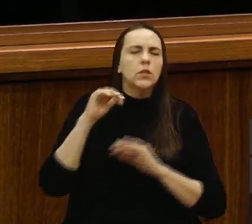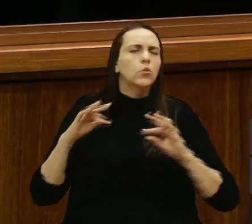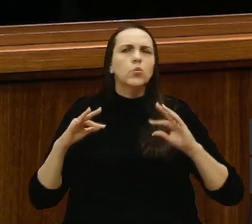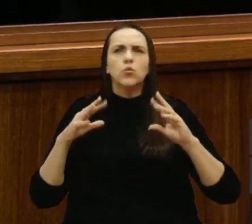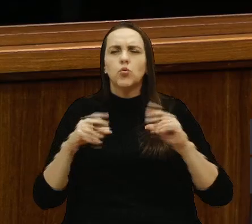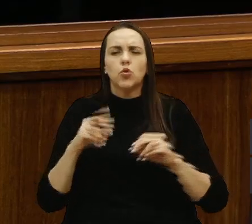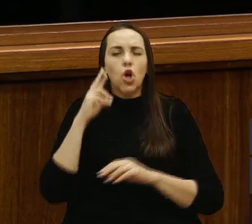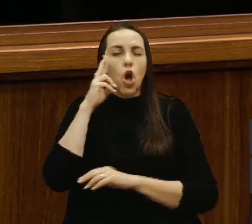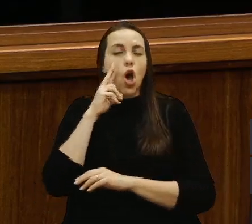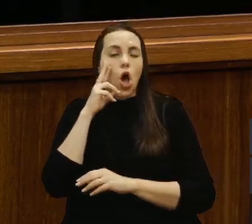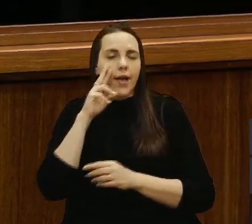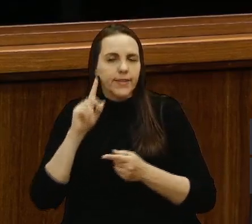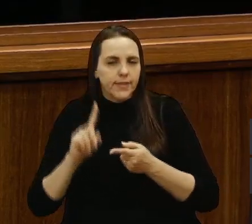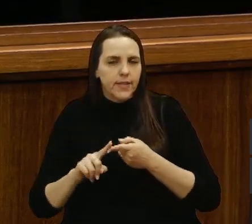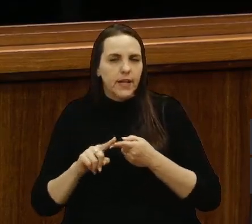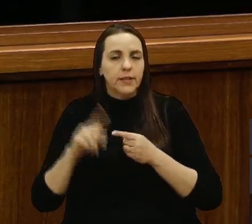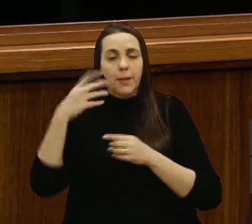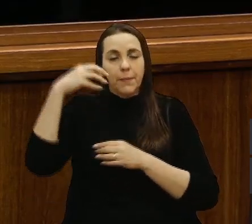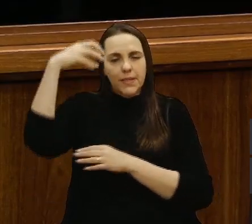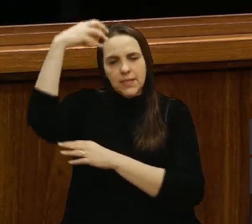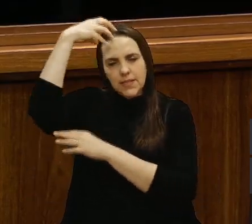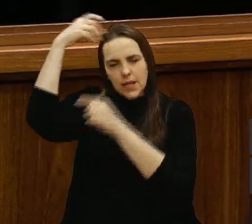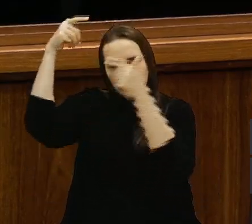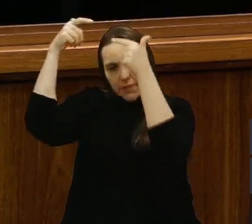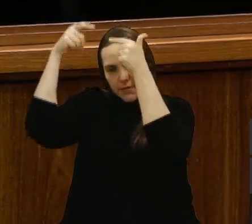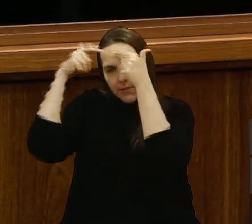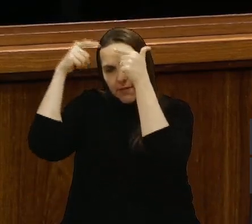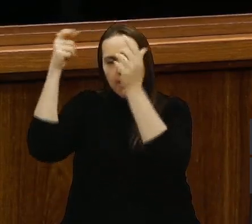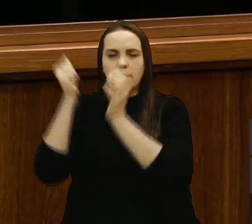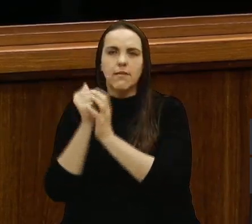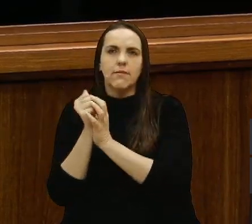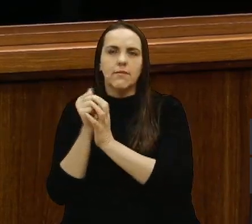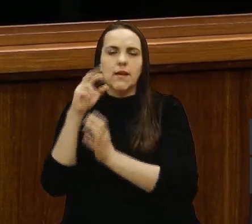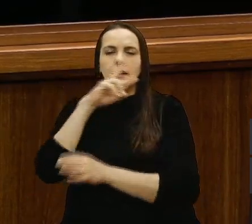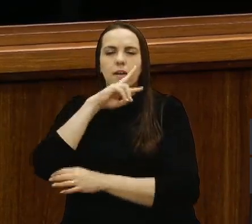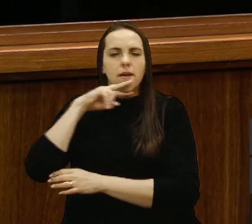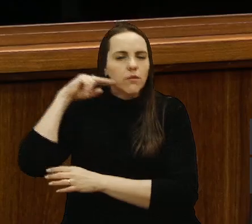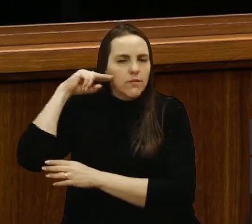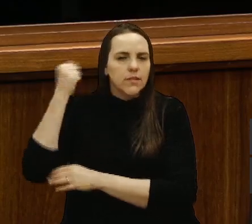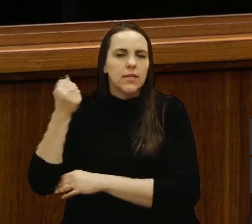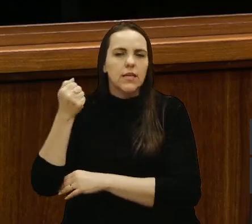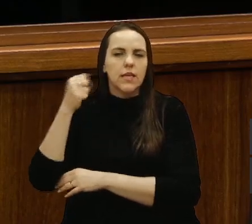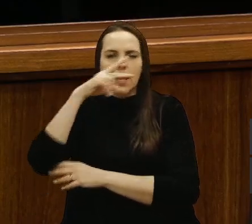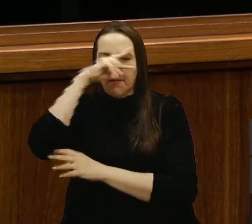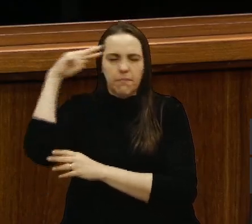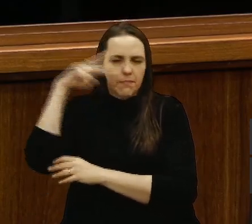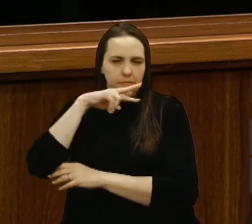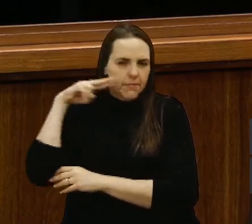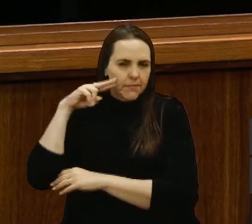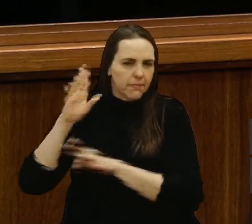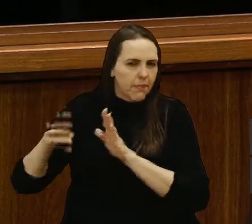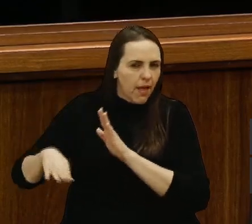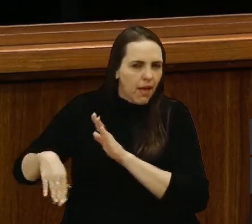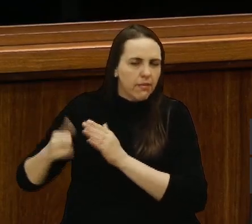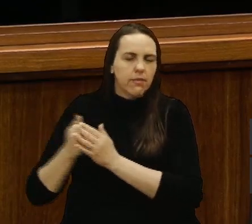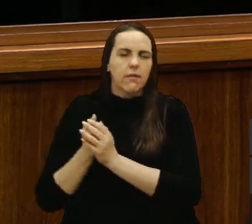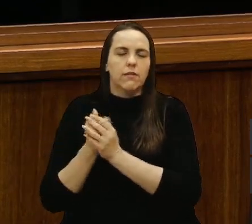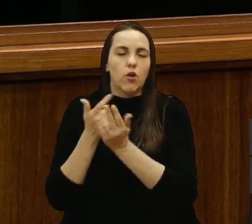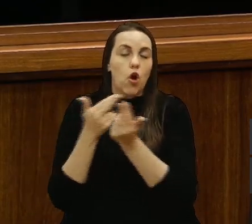é rosa, de princesa, calcinha, biquíni,